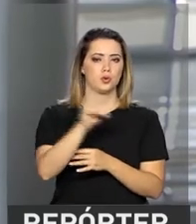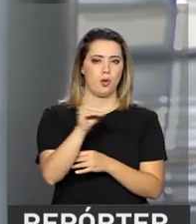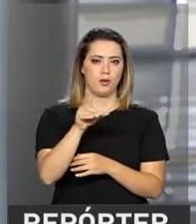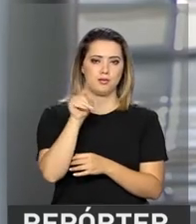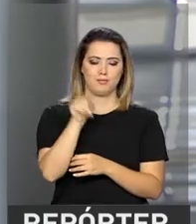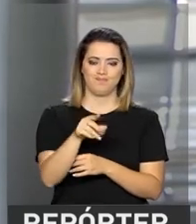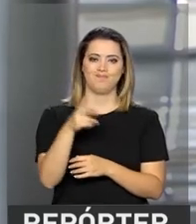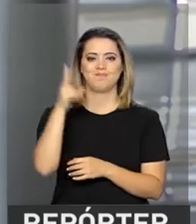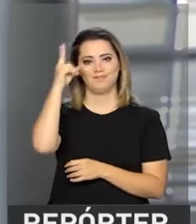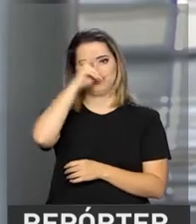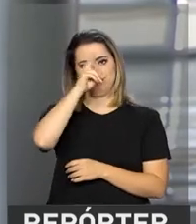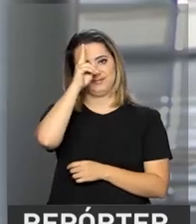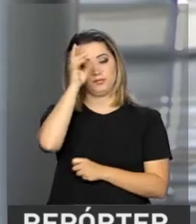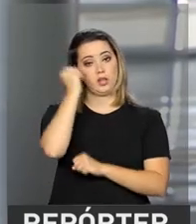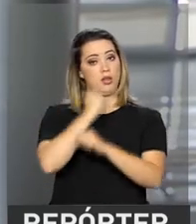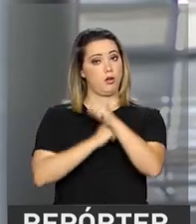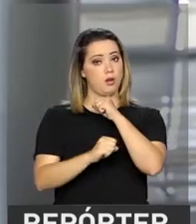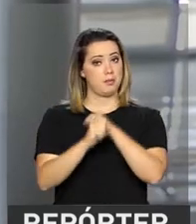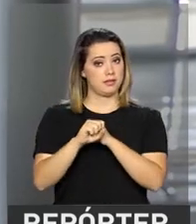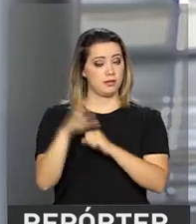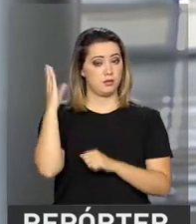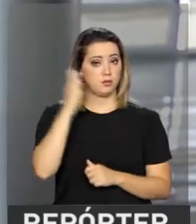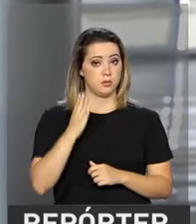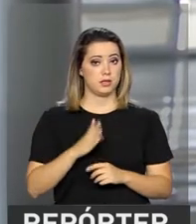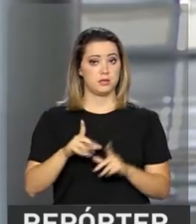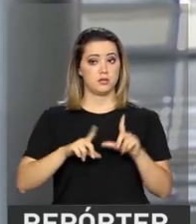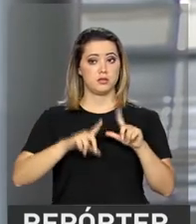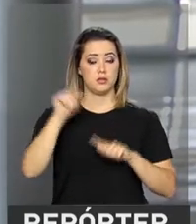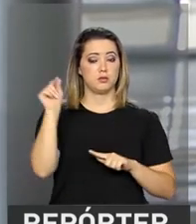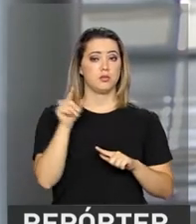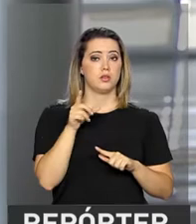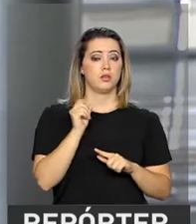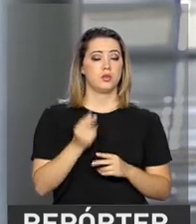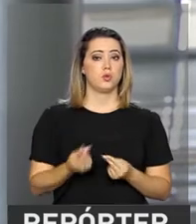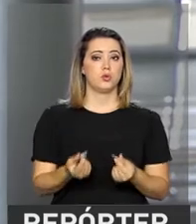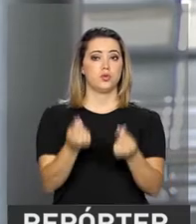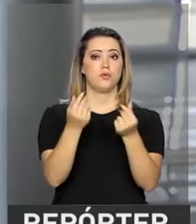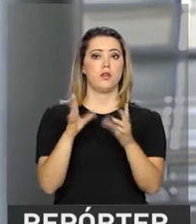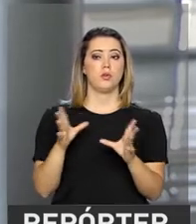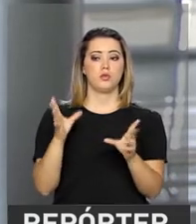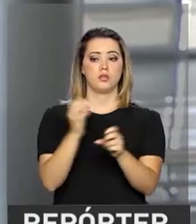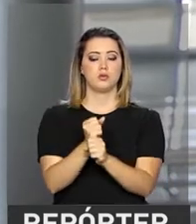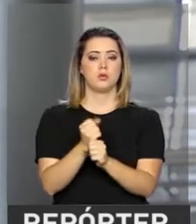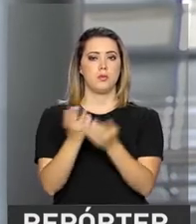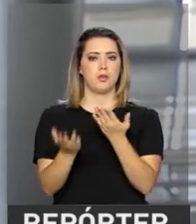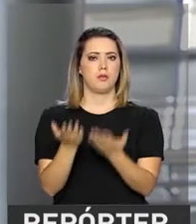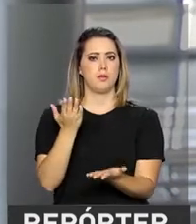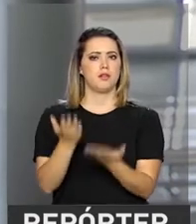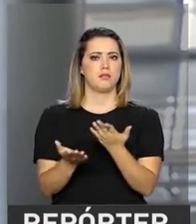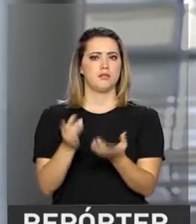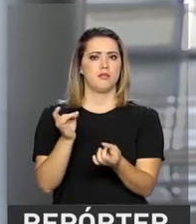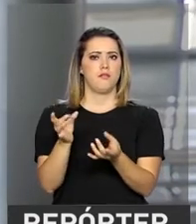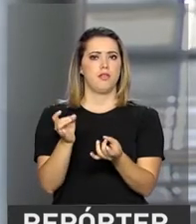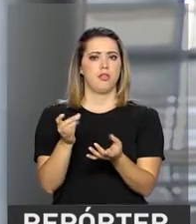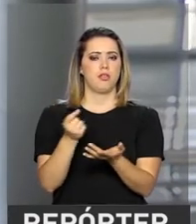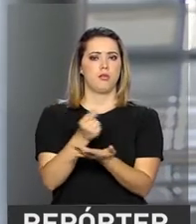dólares. Lembrando que no ano passado o Brasil registrou o recorde no saldo da balança comercial brasileira